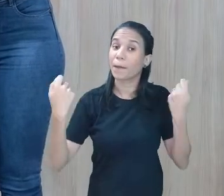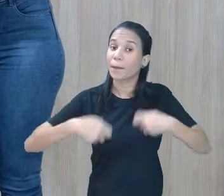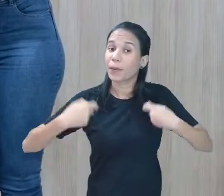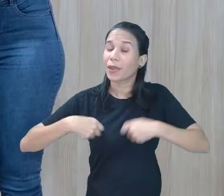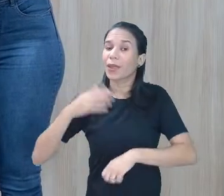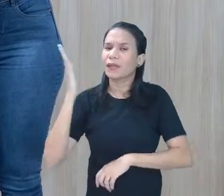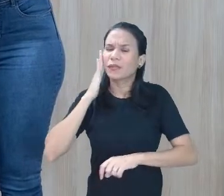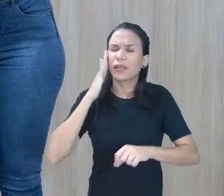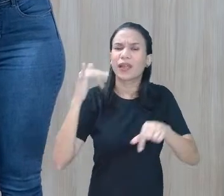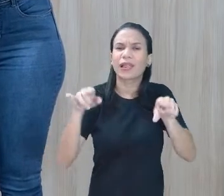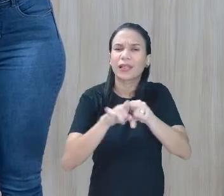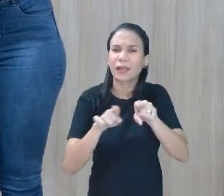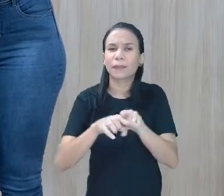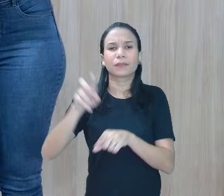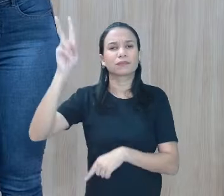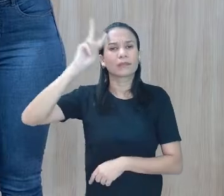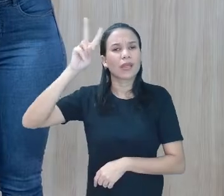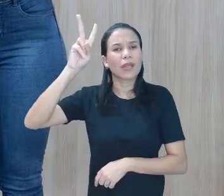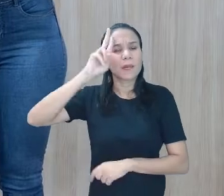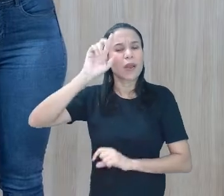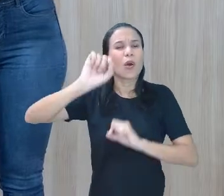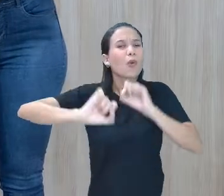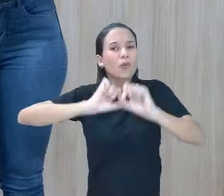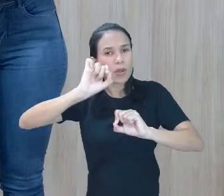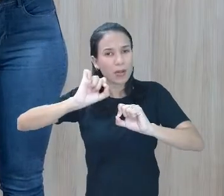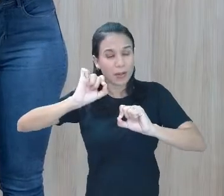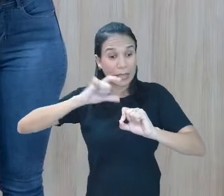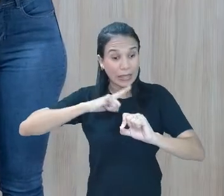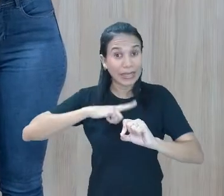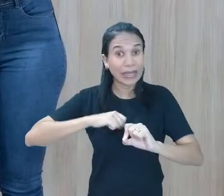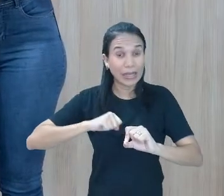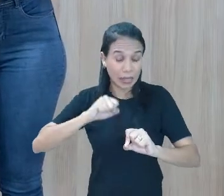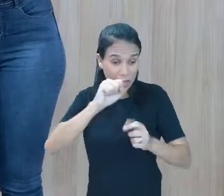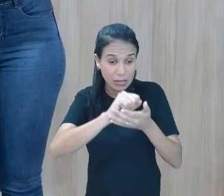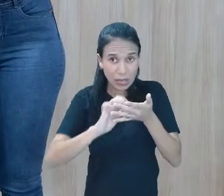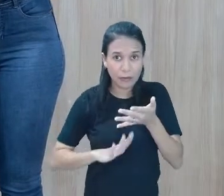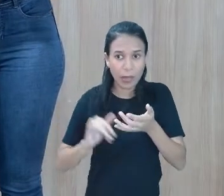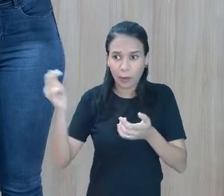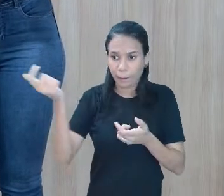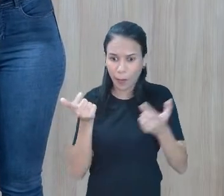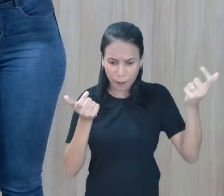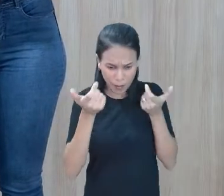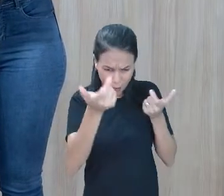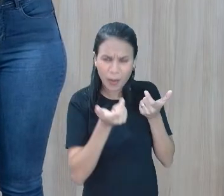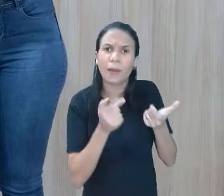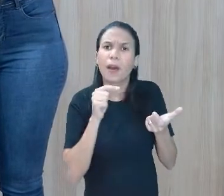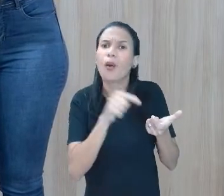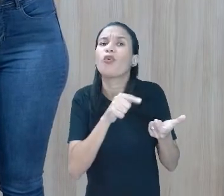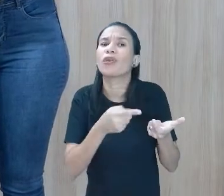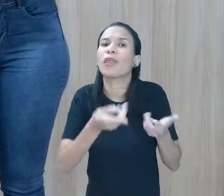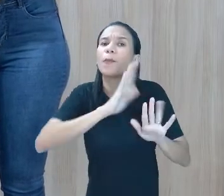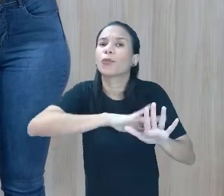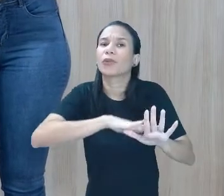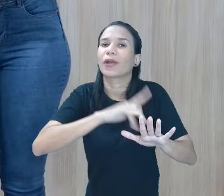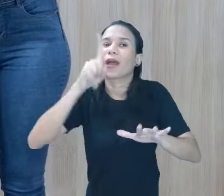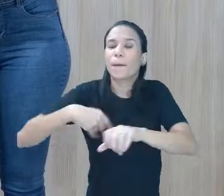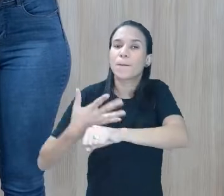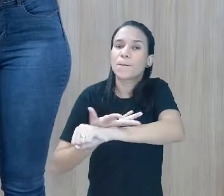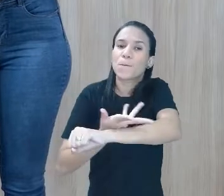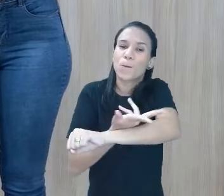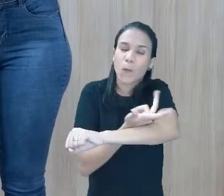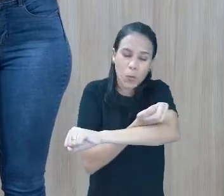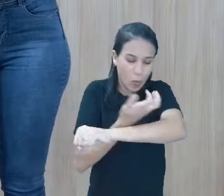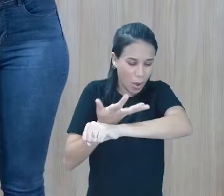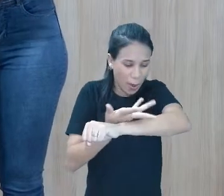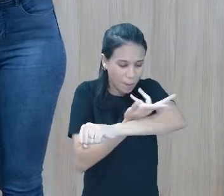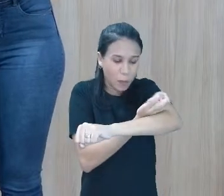precisa entender e a gente precisa lembrar que todas essas atividades, elas precipitam emoções. E as emoções fazem com que